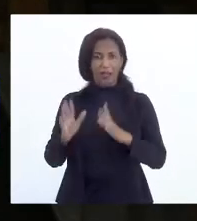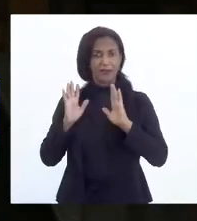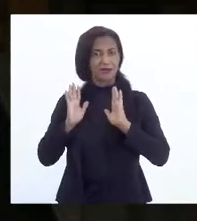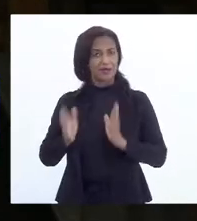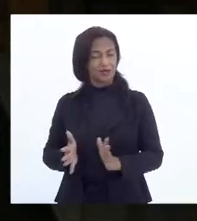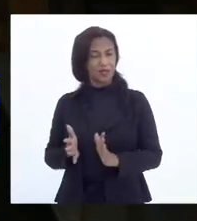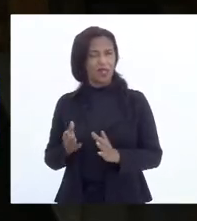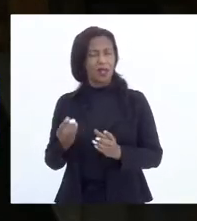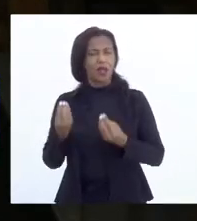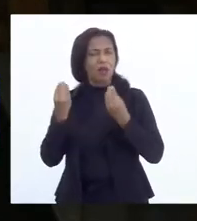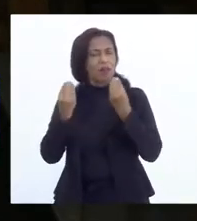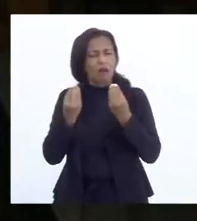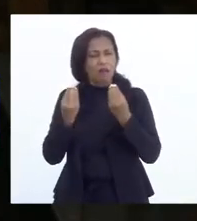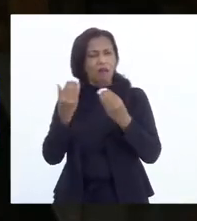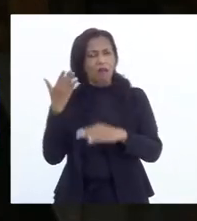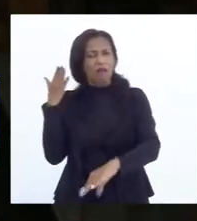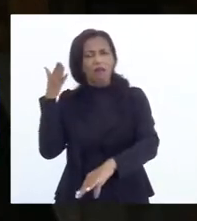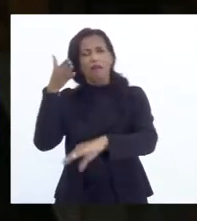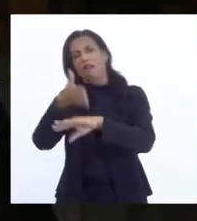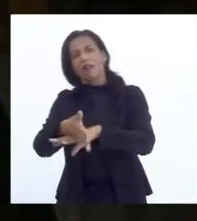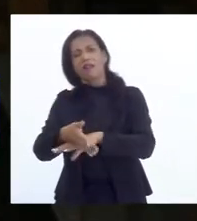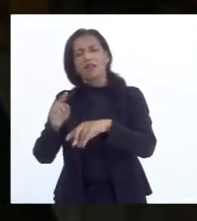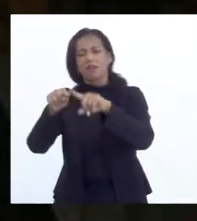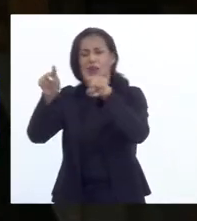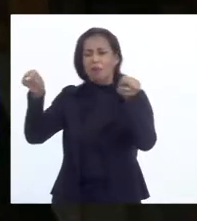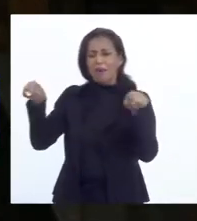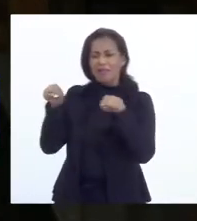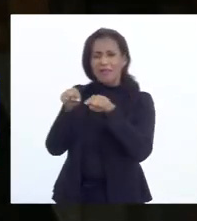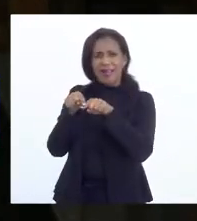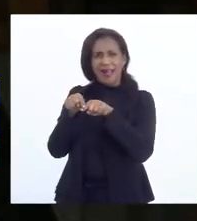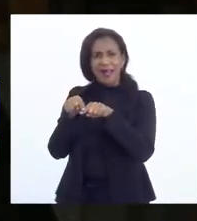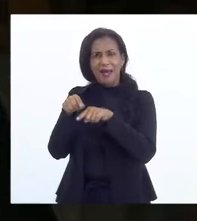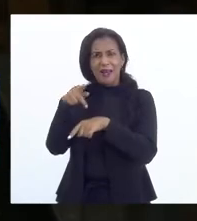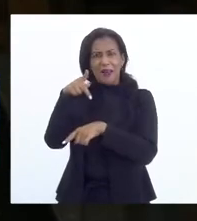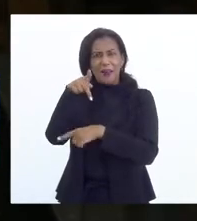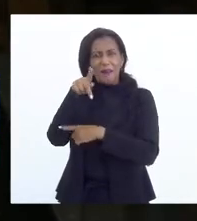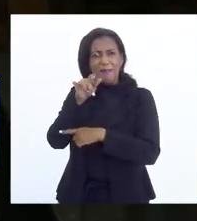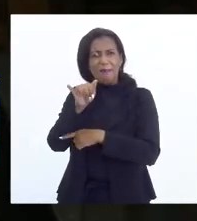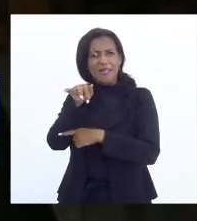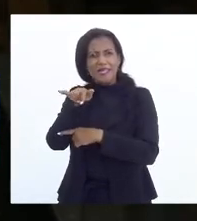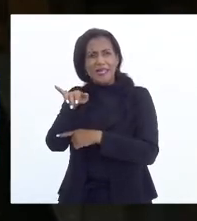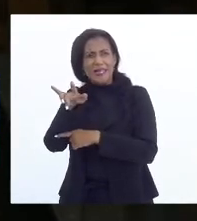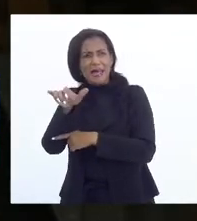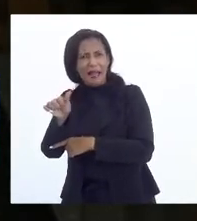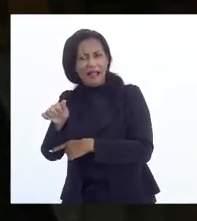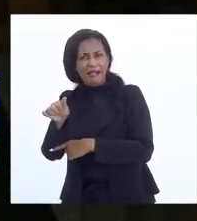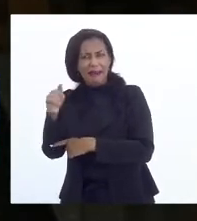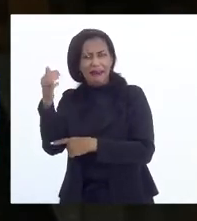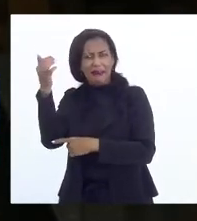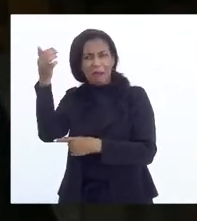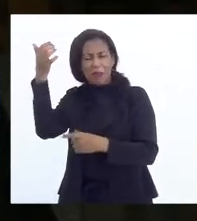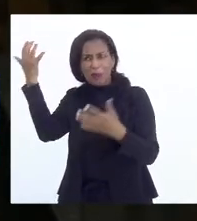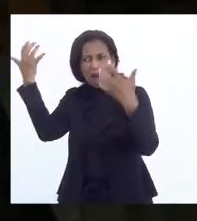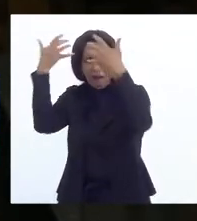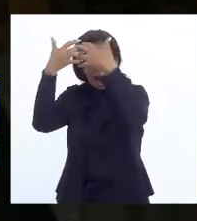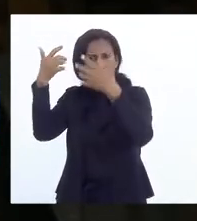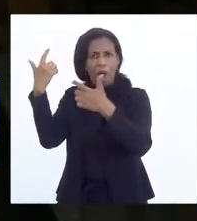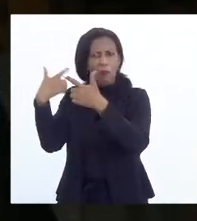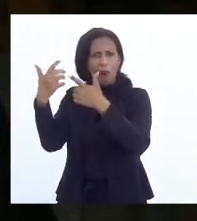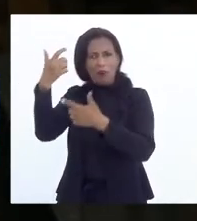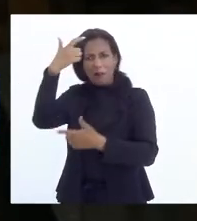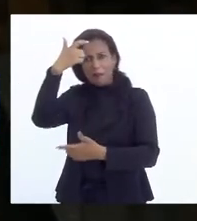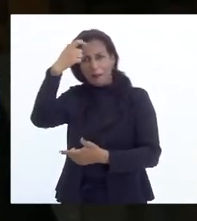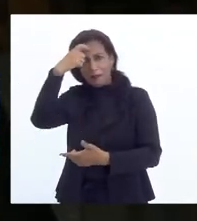significa você adentrar numa enfermaria psiquiátrica onde estão pessoas internadas com roupas que